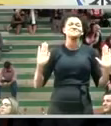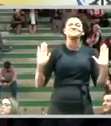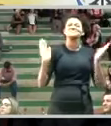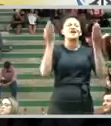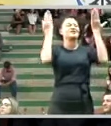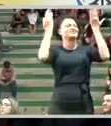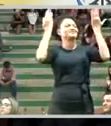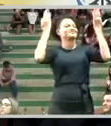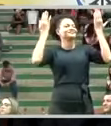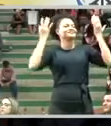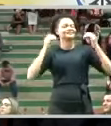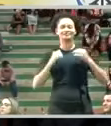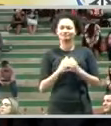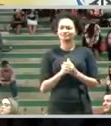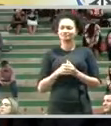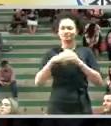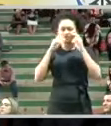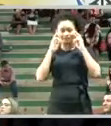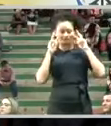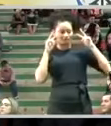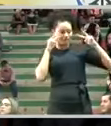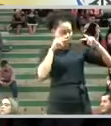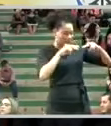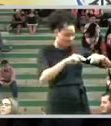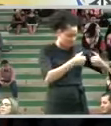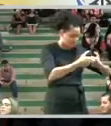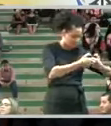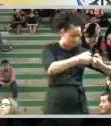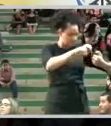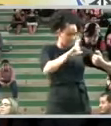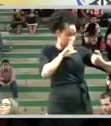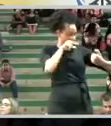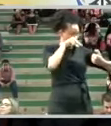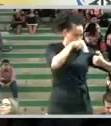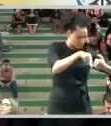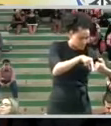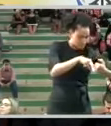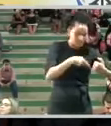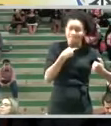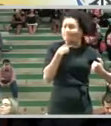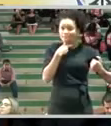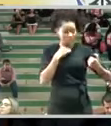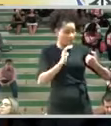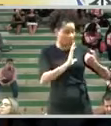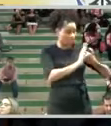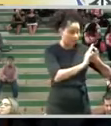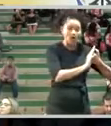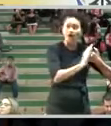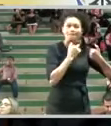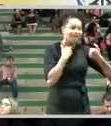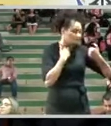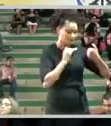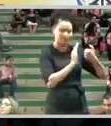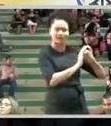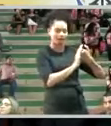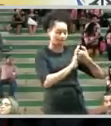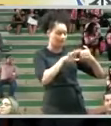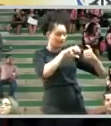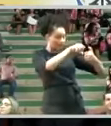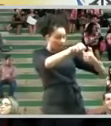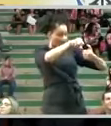E eles fizeram o quê? Foram olhar para dentro da arca. A Bíblia diz que não podia nem tocar, quanto mais olhar para dentro.